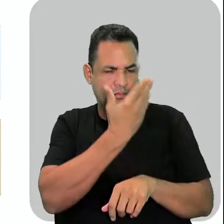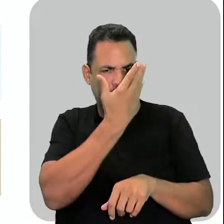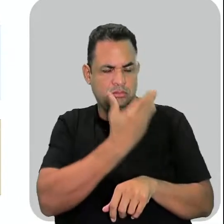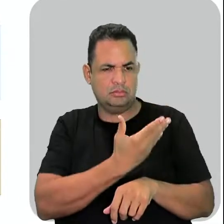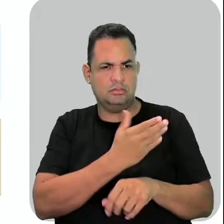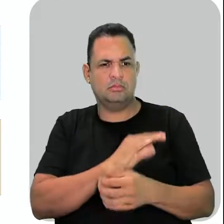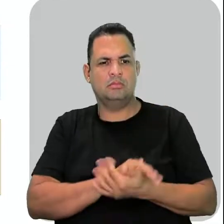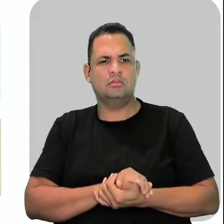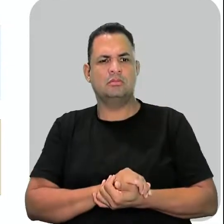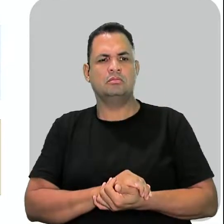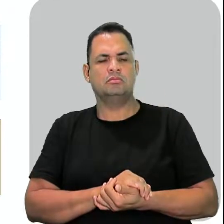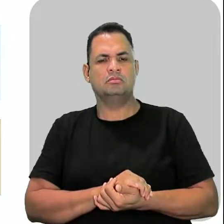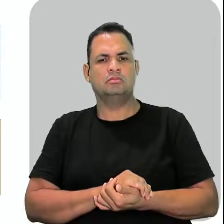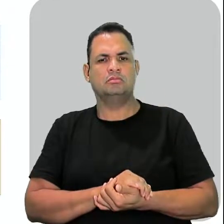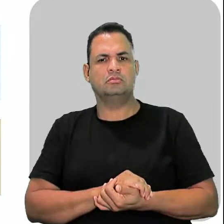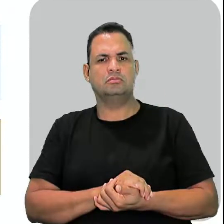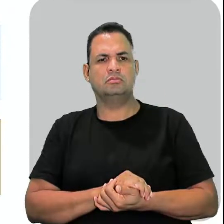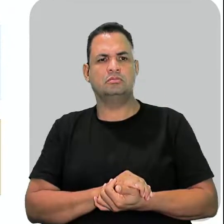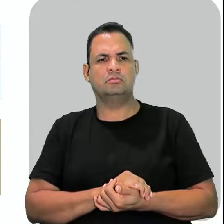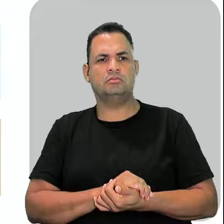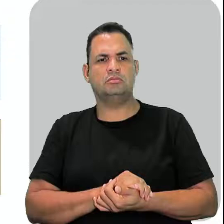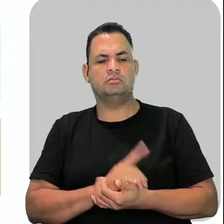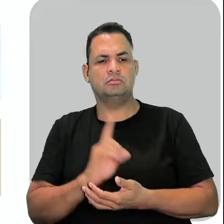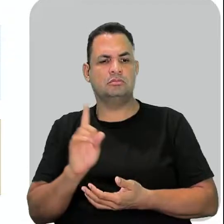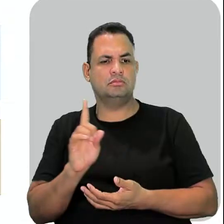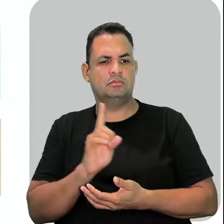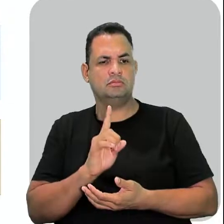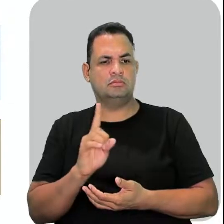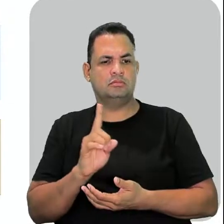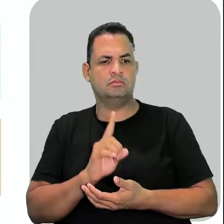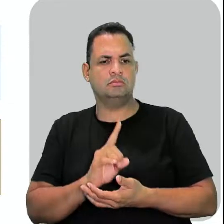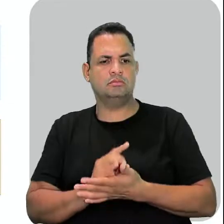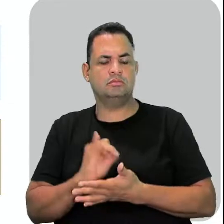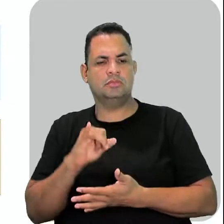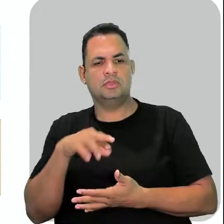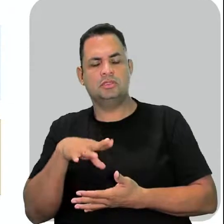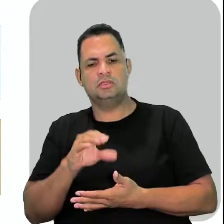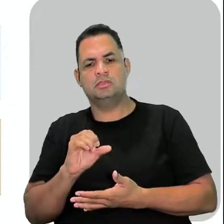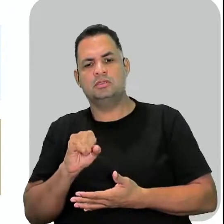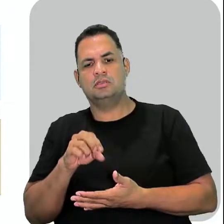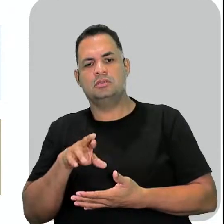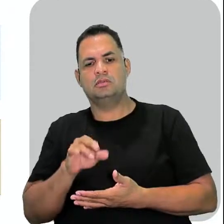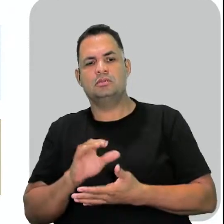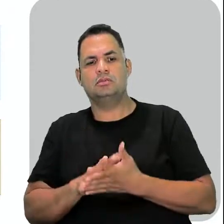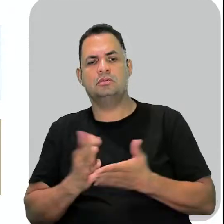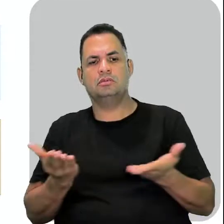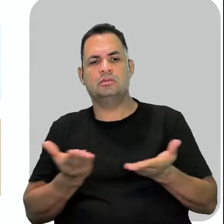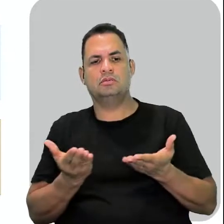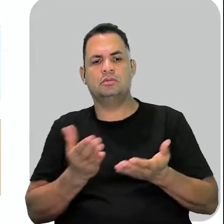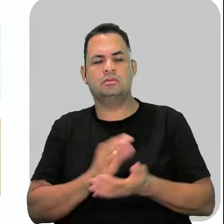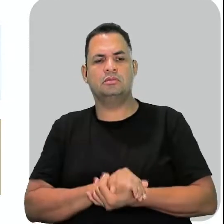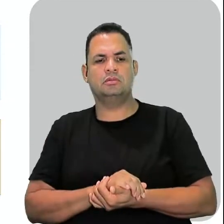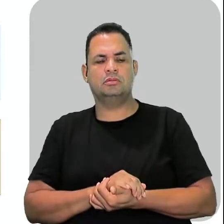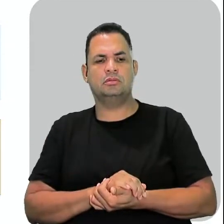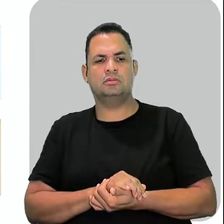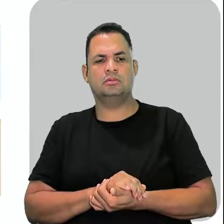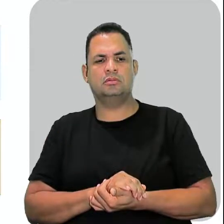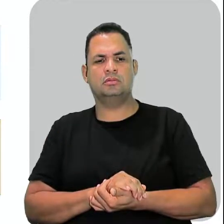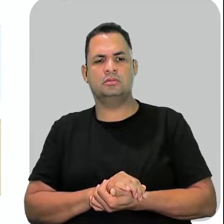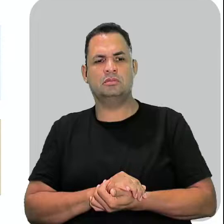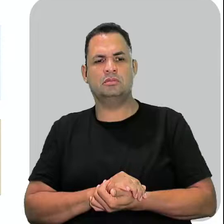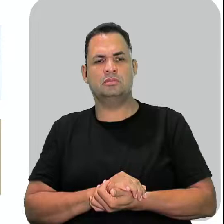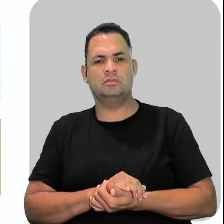hidrogênio, no lugar do CH3, eles não seriam isômeros, não ocorreria a isomeria cis-trans, tá,